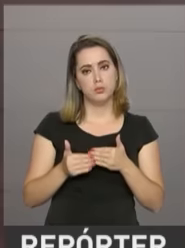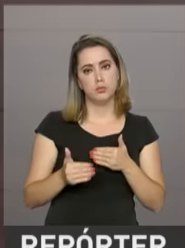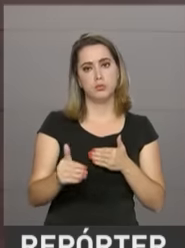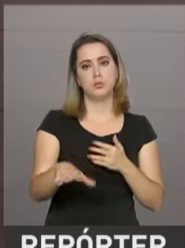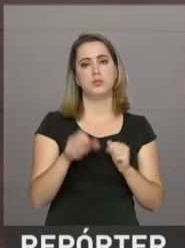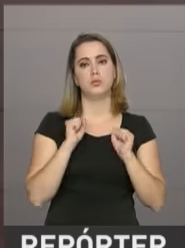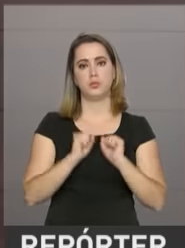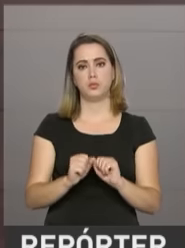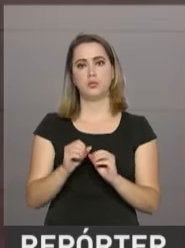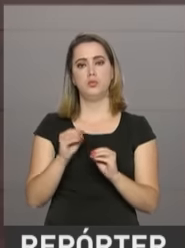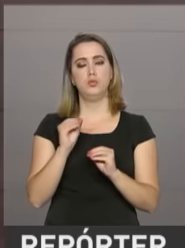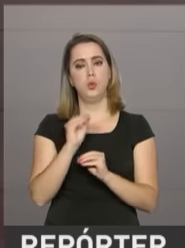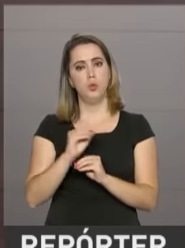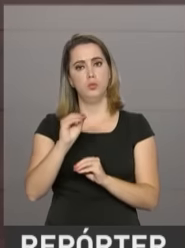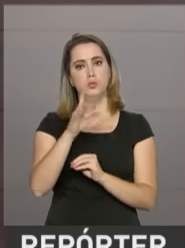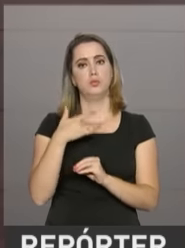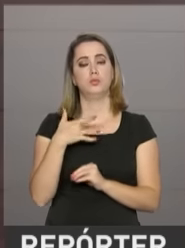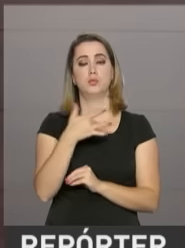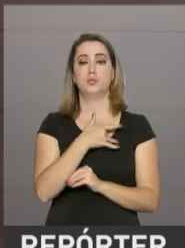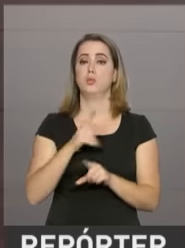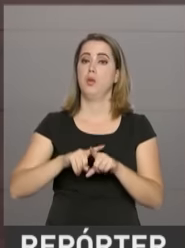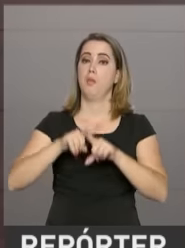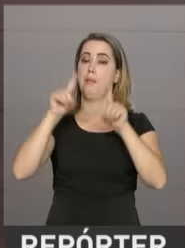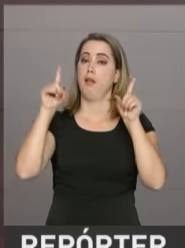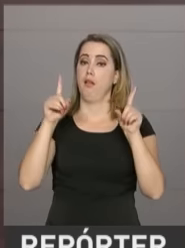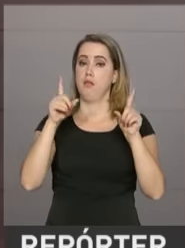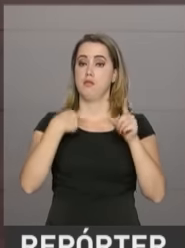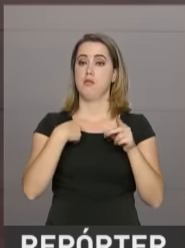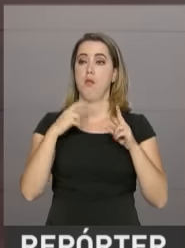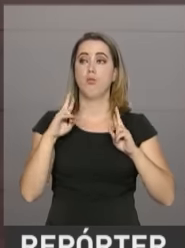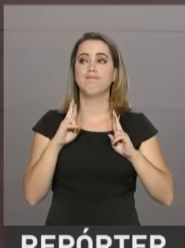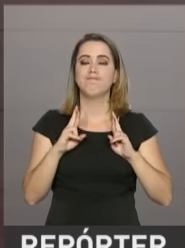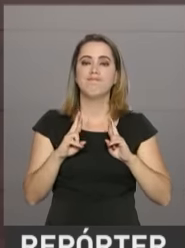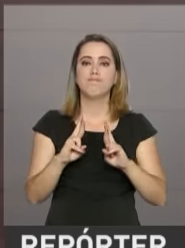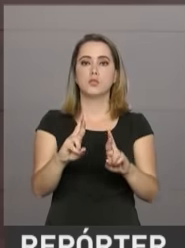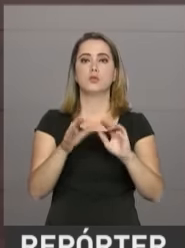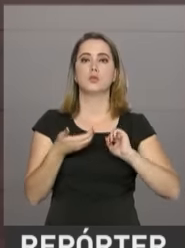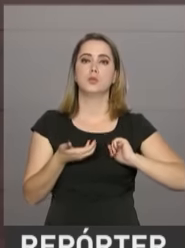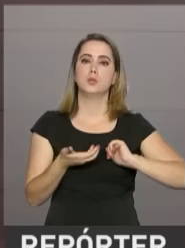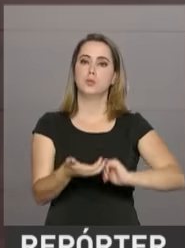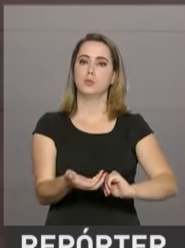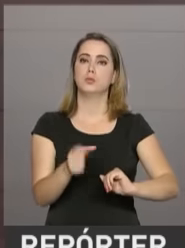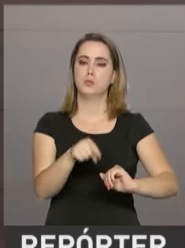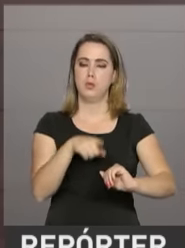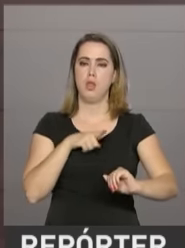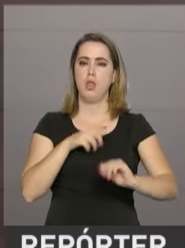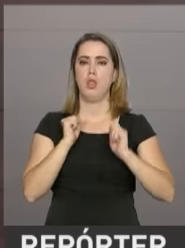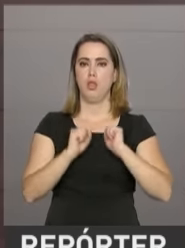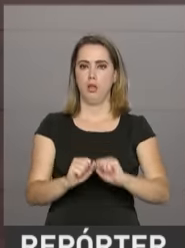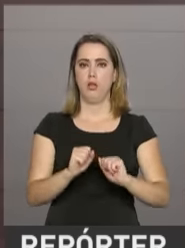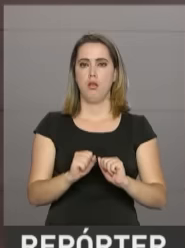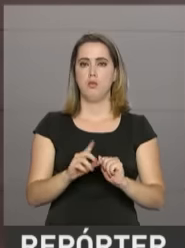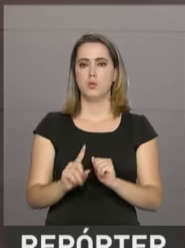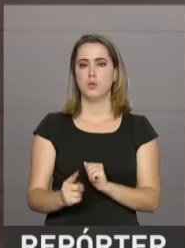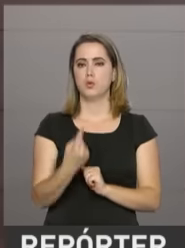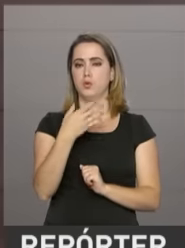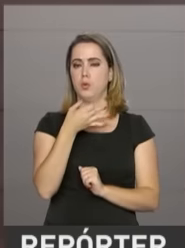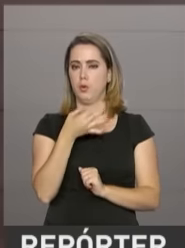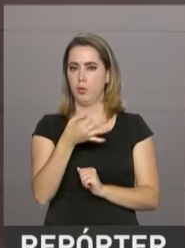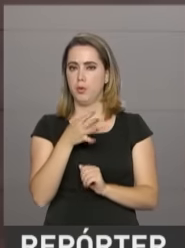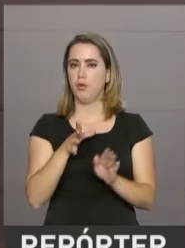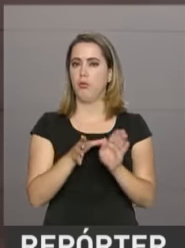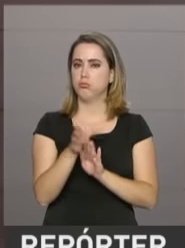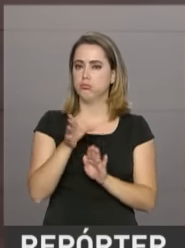de atendimento em saúde, mas eu espero que o Congresso tenha a capacidade de fazer um consenso e